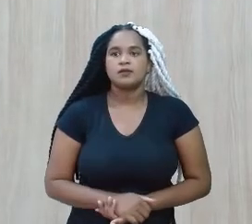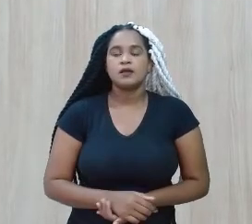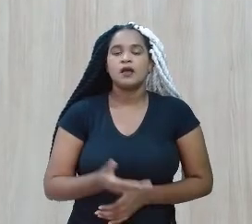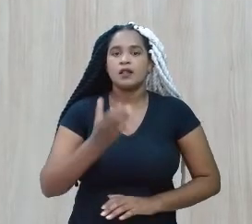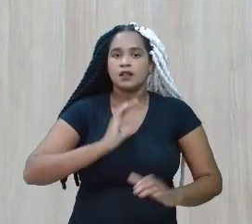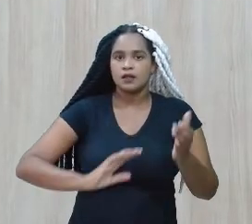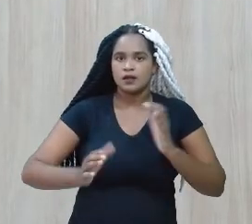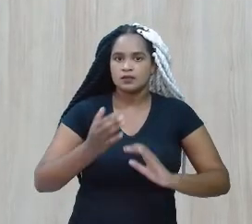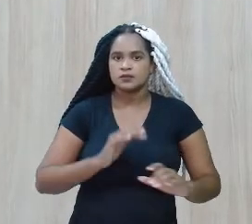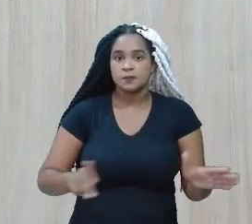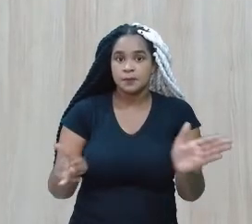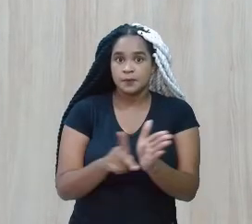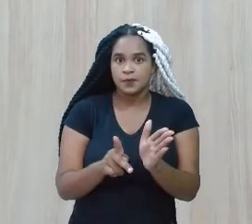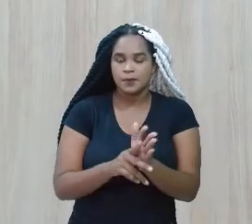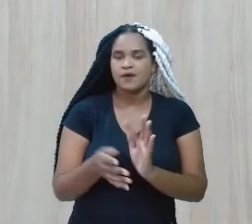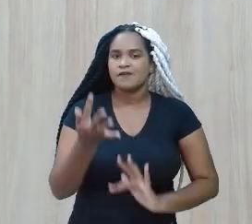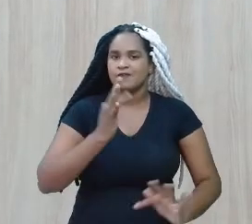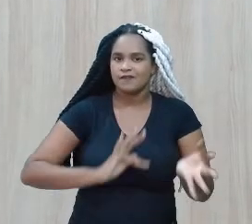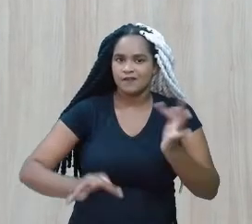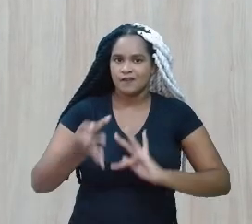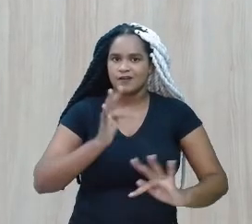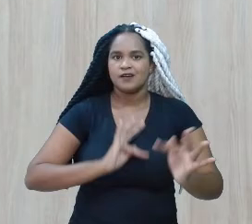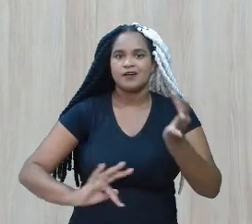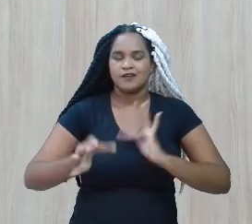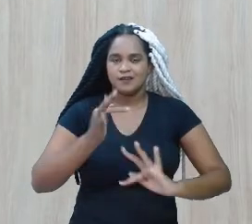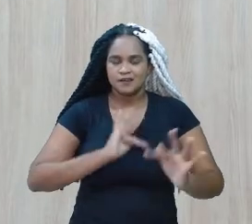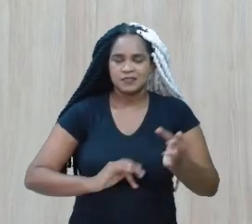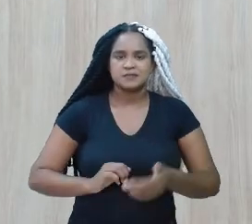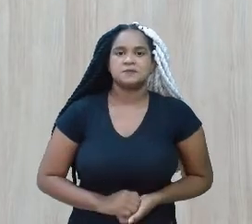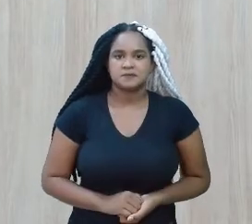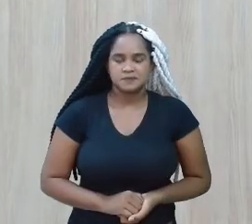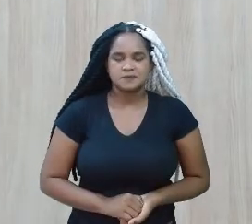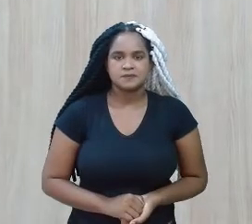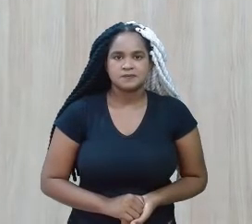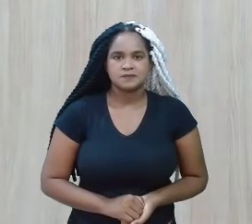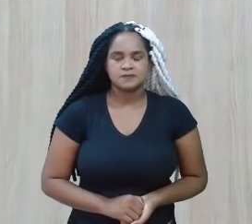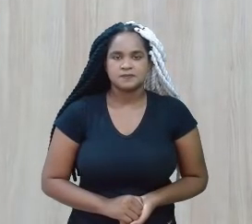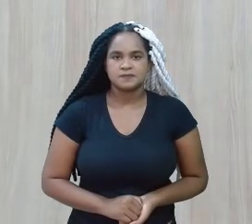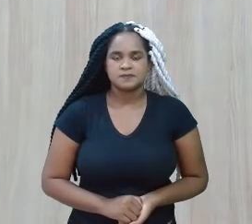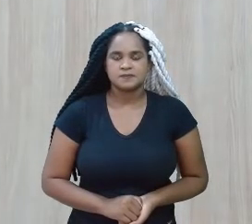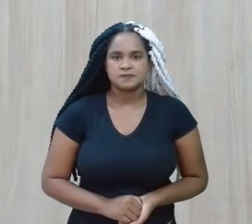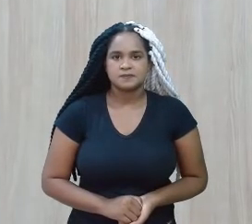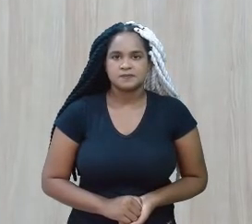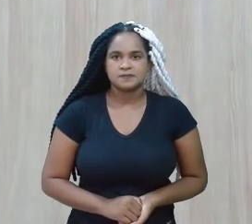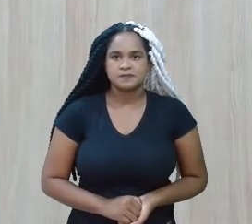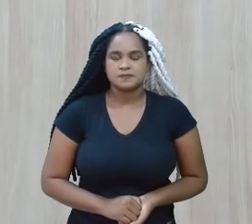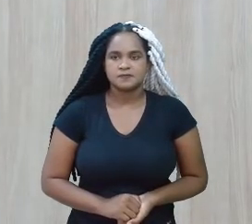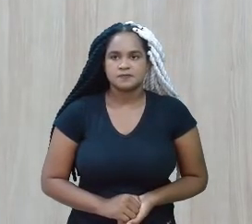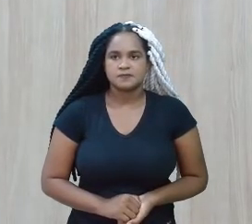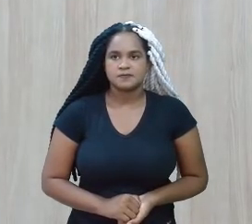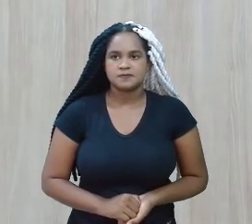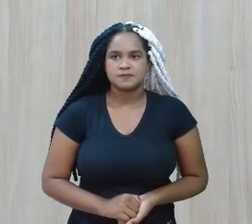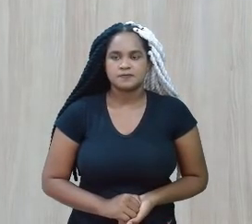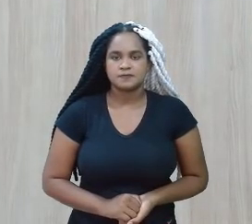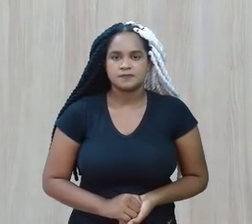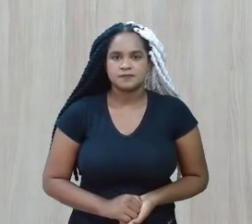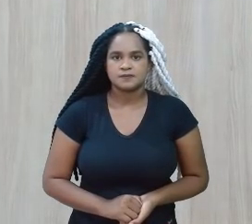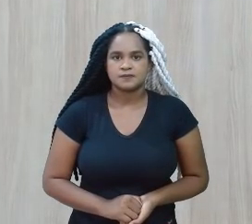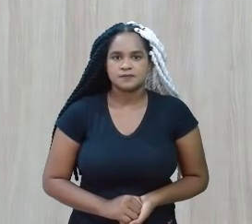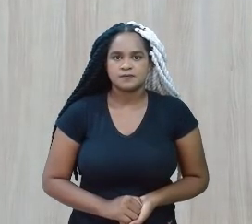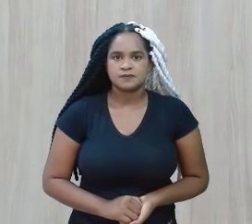algumas lendas folclóricas, que está aqui também nesta aula, não é? Como falei para vocês,